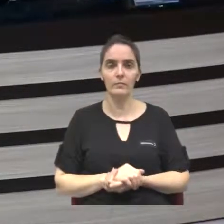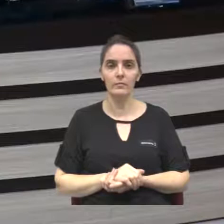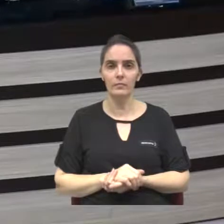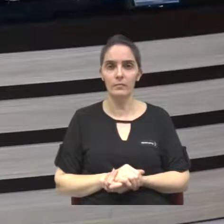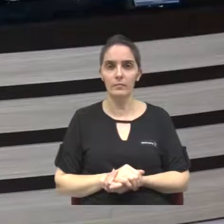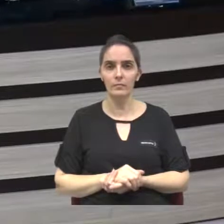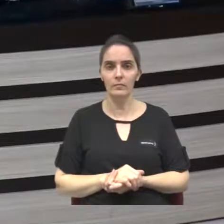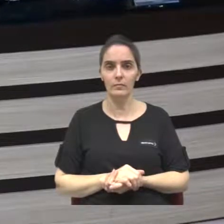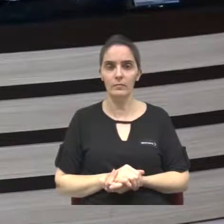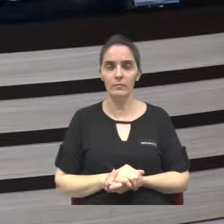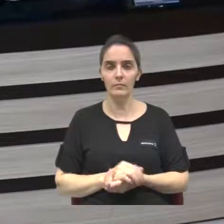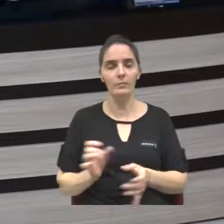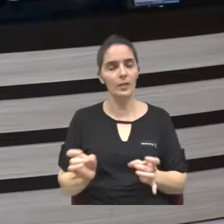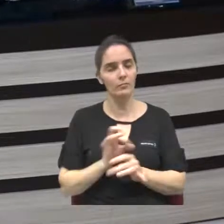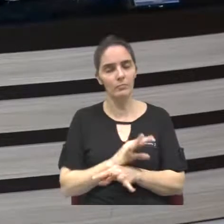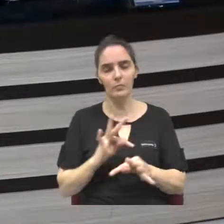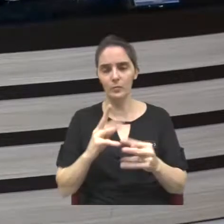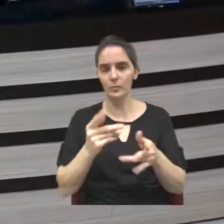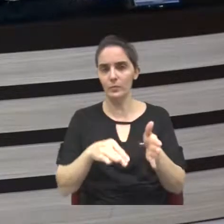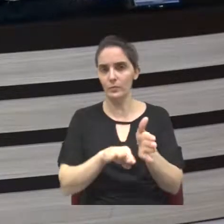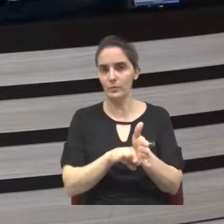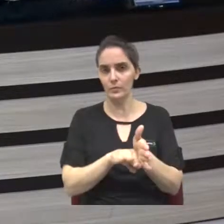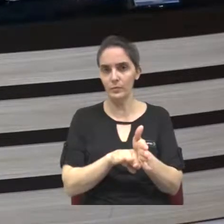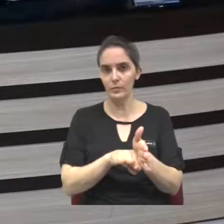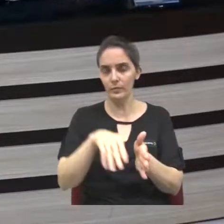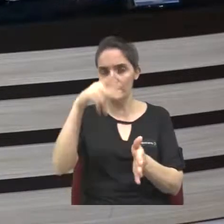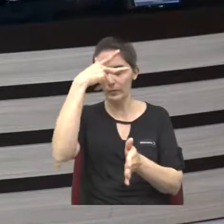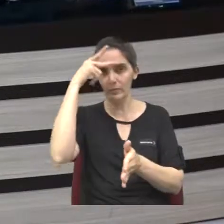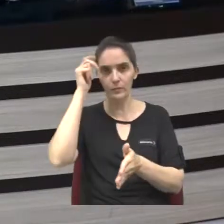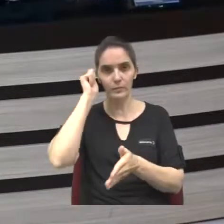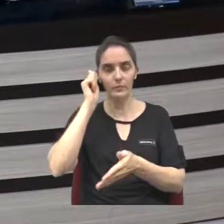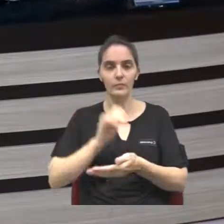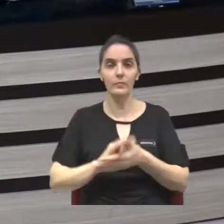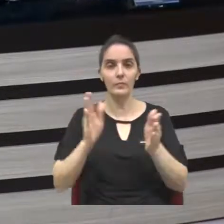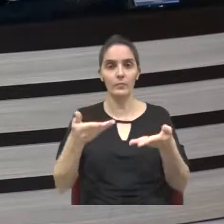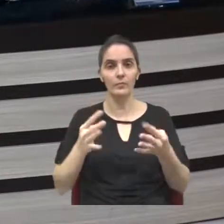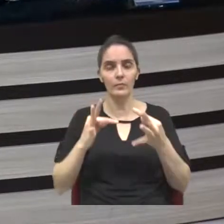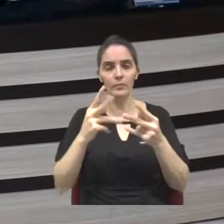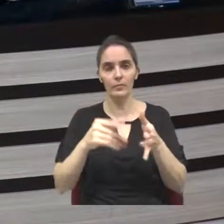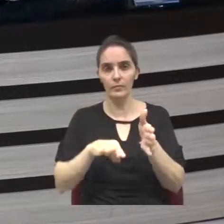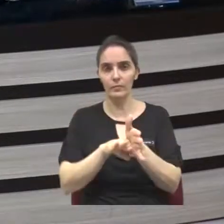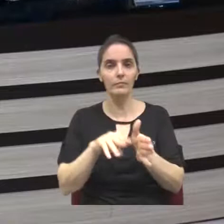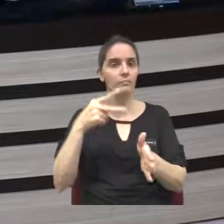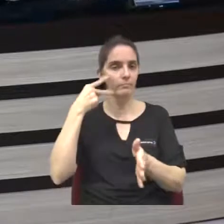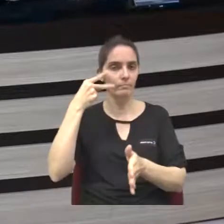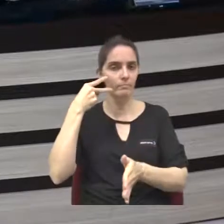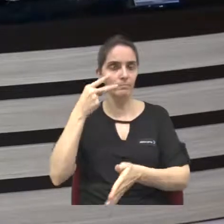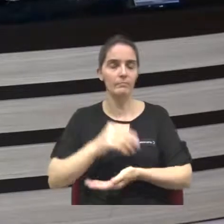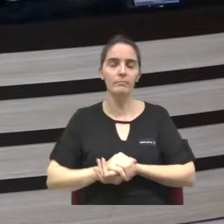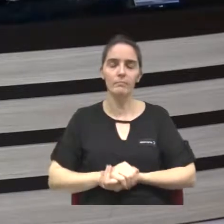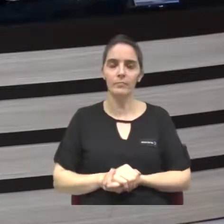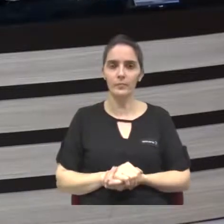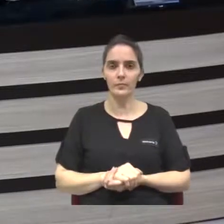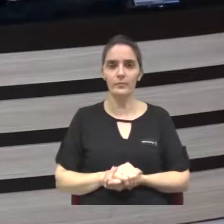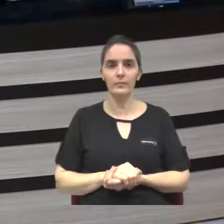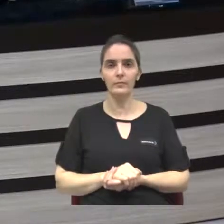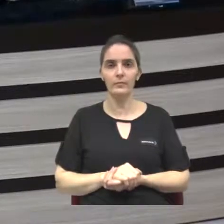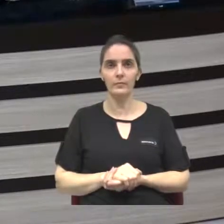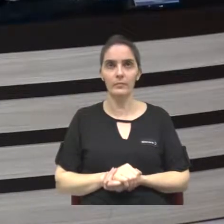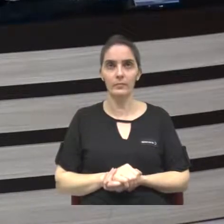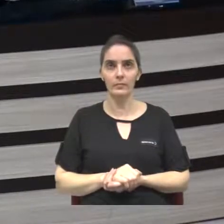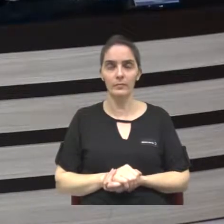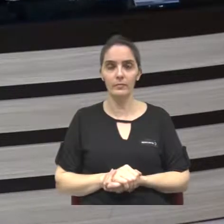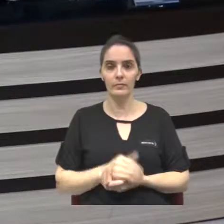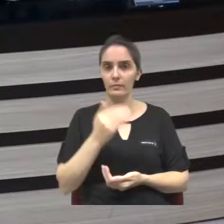Terminada por hora a matéria do Poder Executivo, senhor presidente. Então vamos para a matéria recebida nos senhores vereadores. Questão de ordem, senhor presidente.